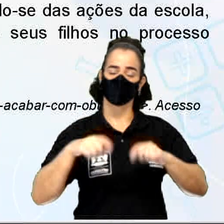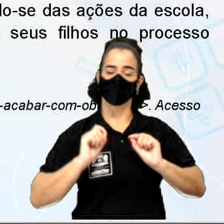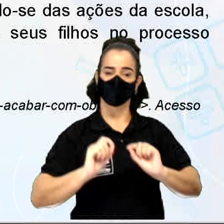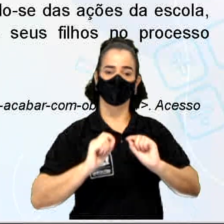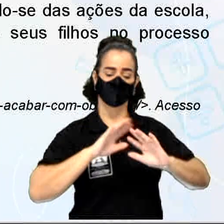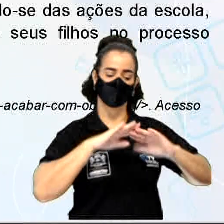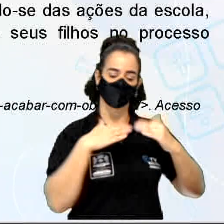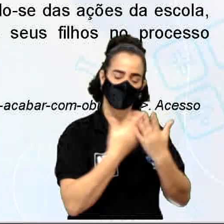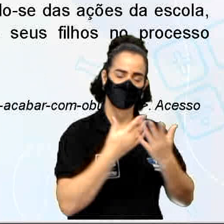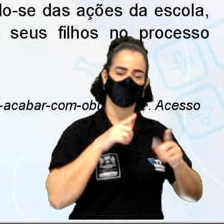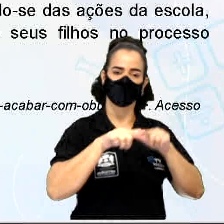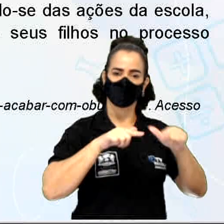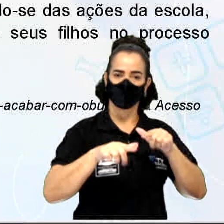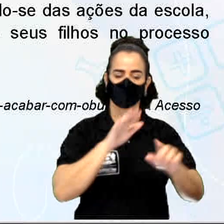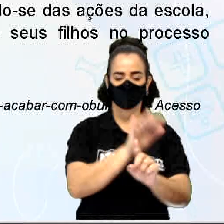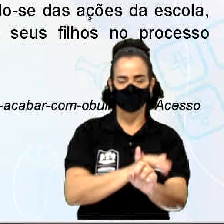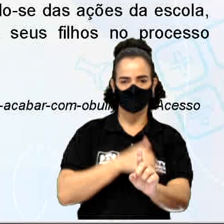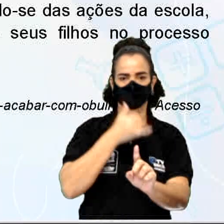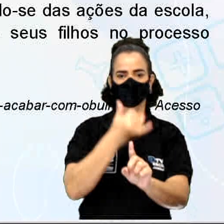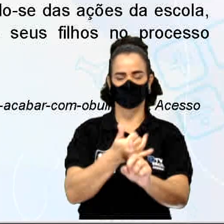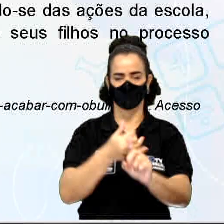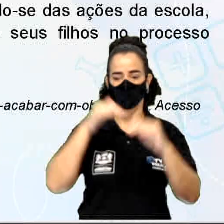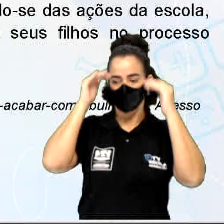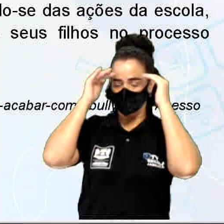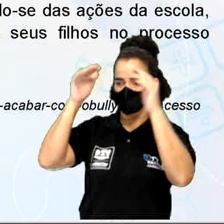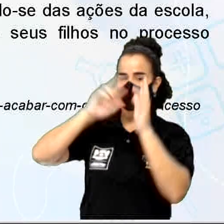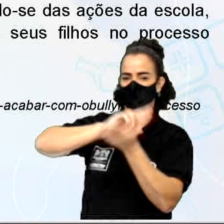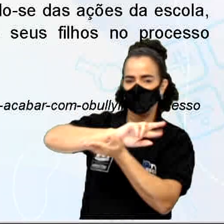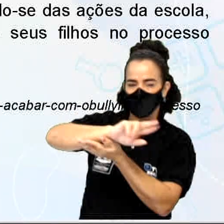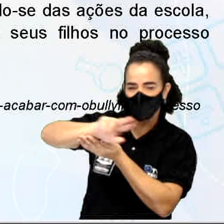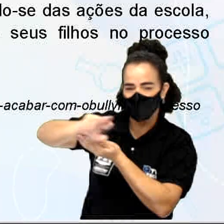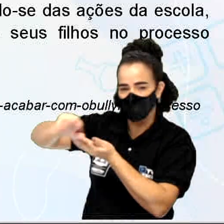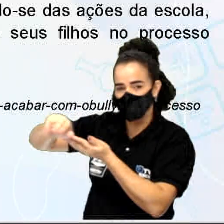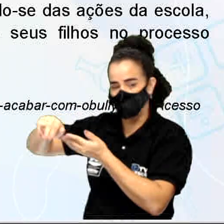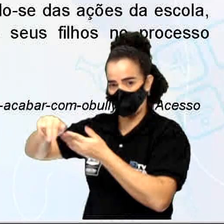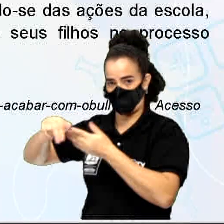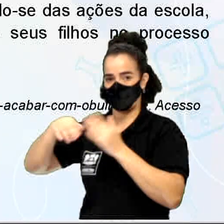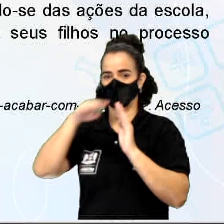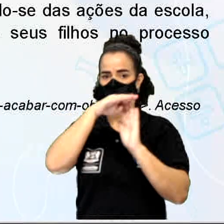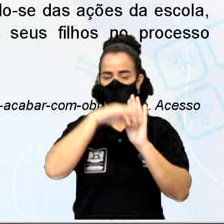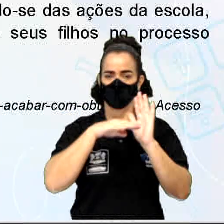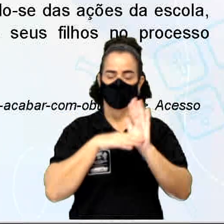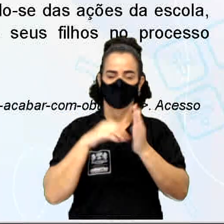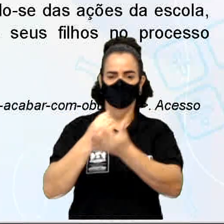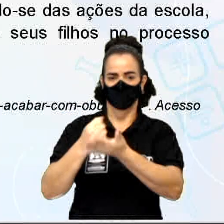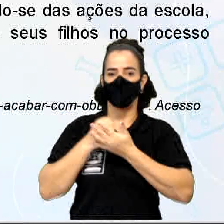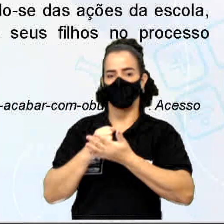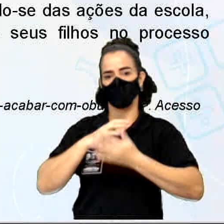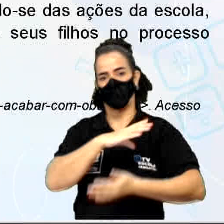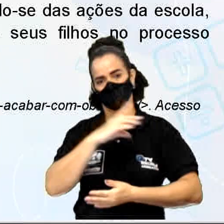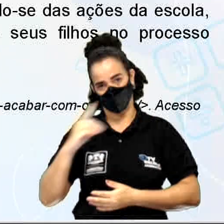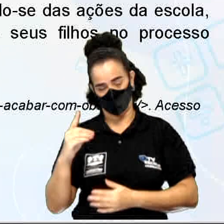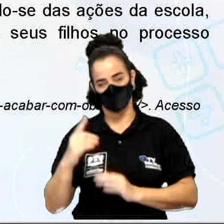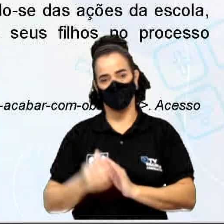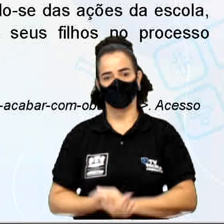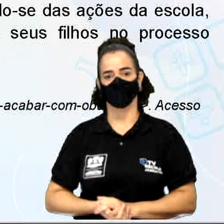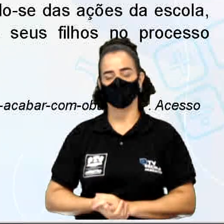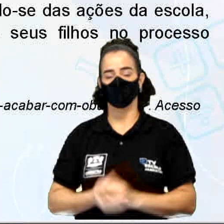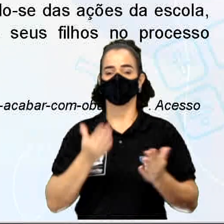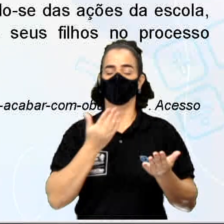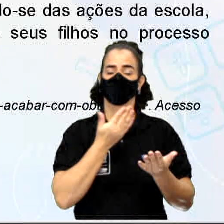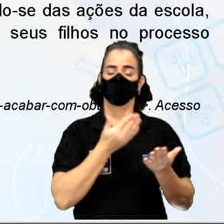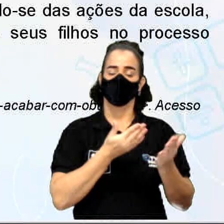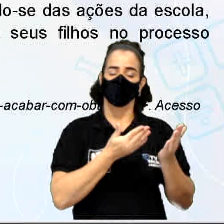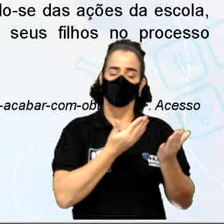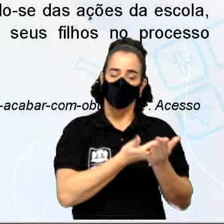escola trabalhe temas como bullying e respeito às diferenças em campanhas com apoio de coordenação pedagógica. Aulas